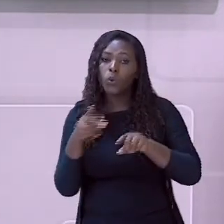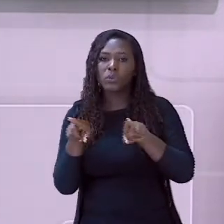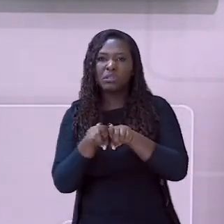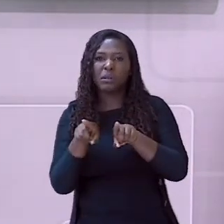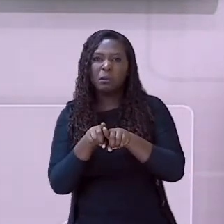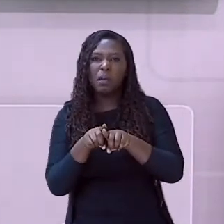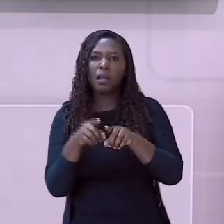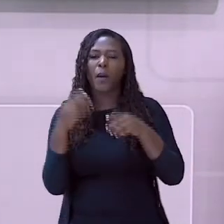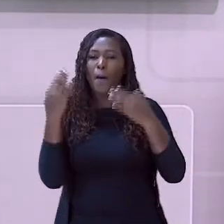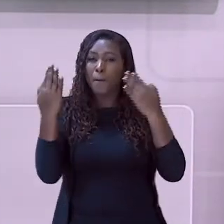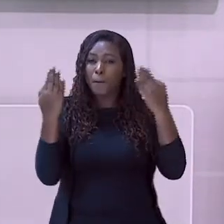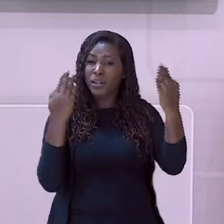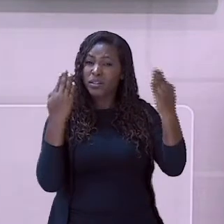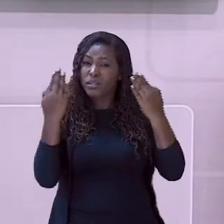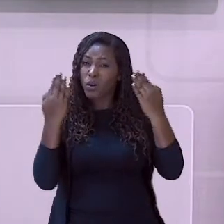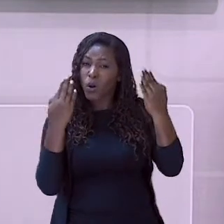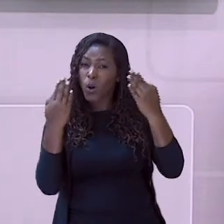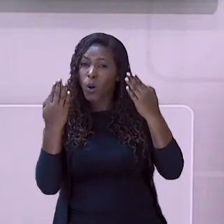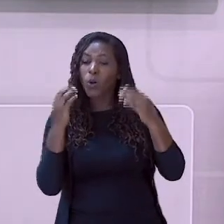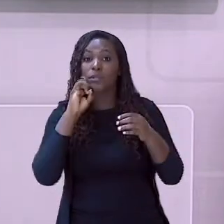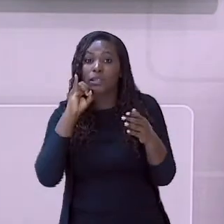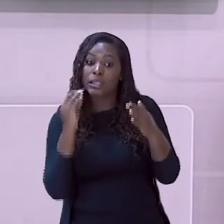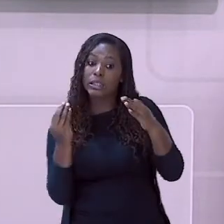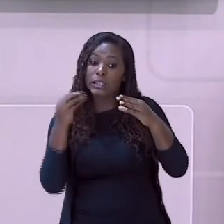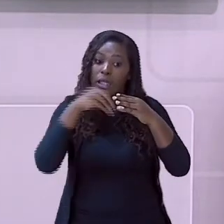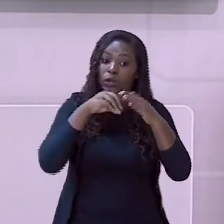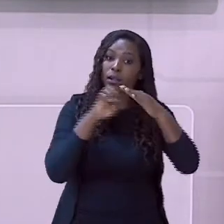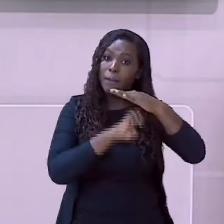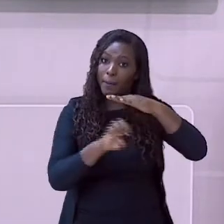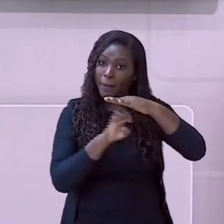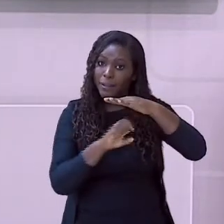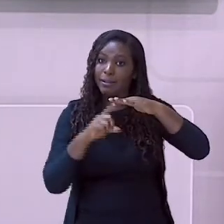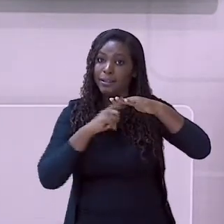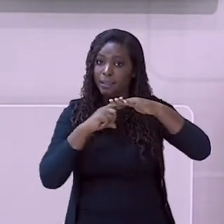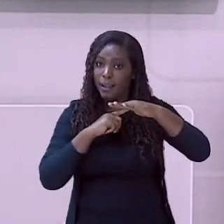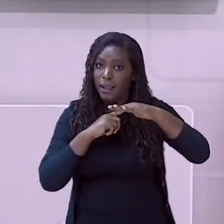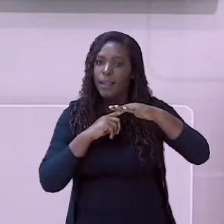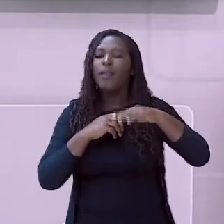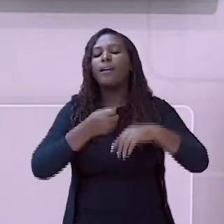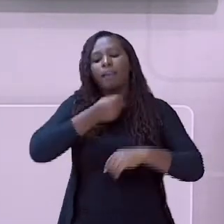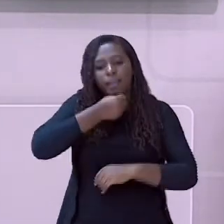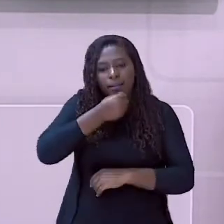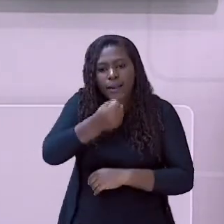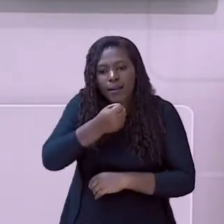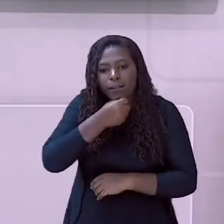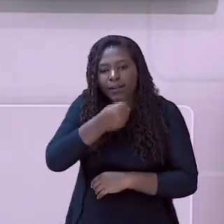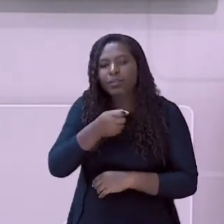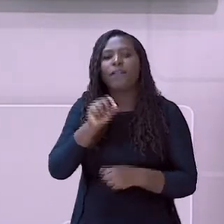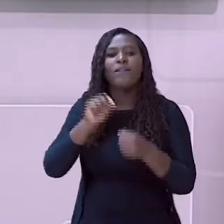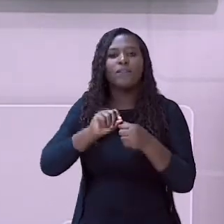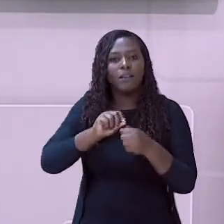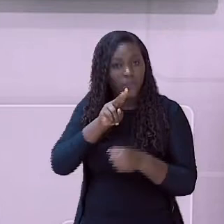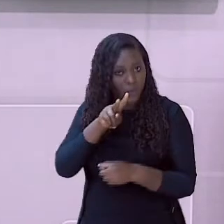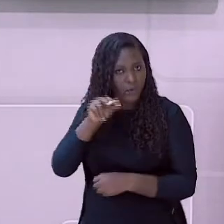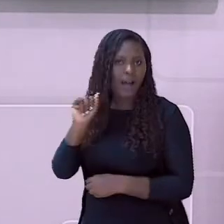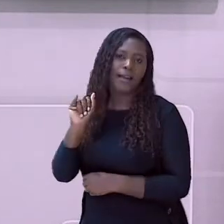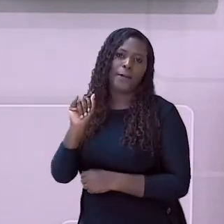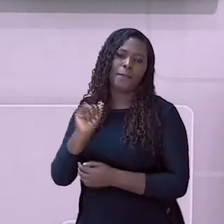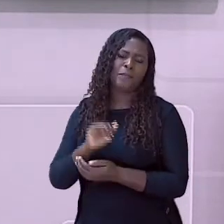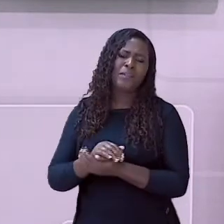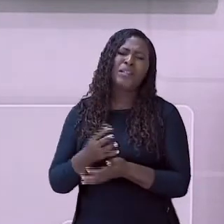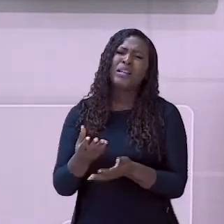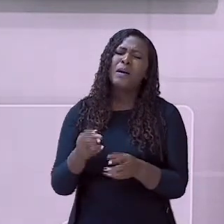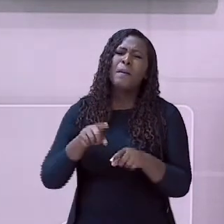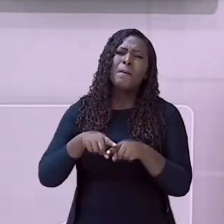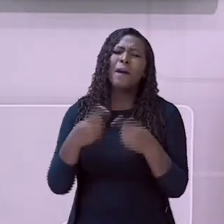ele vai conduzir ali essa entrevista. Mas para que essa entrevista é feita? Essa entrevista é feita para saber se